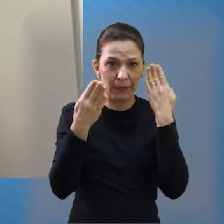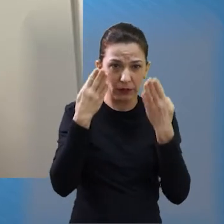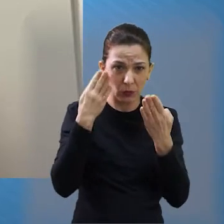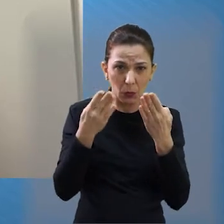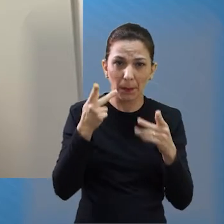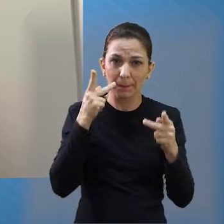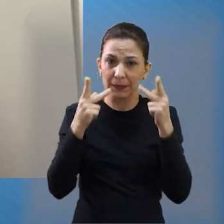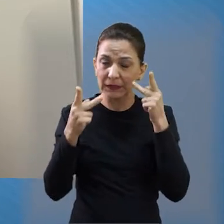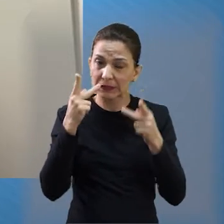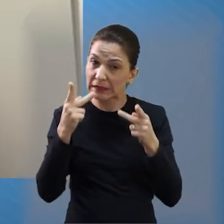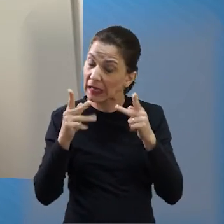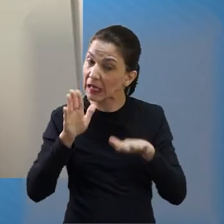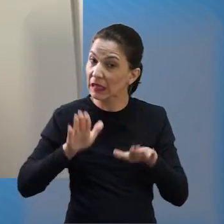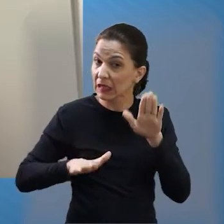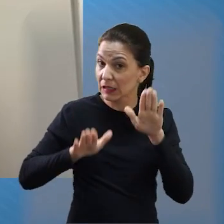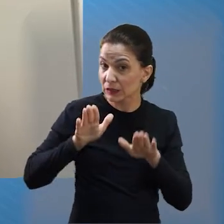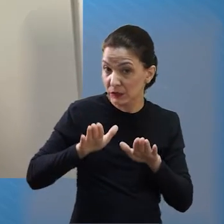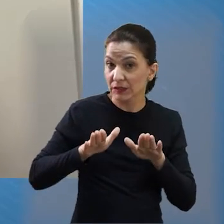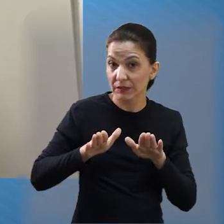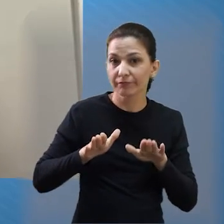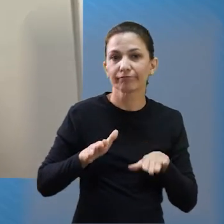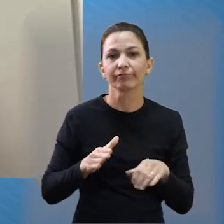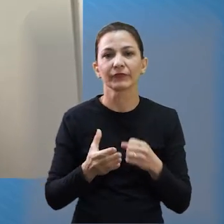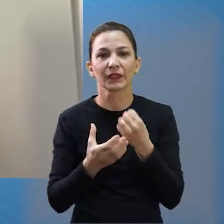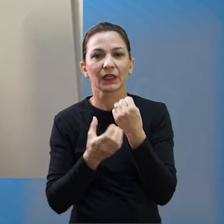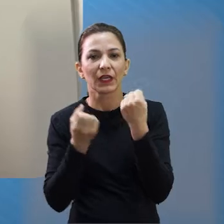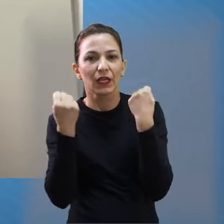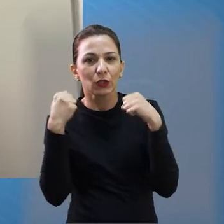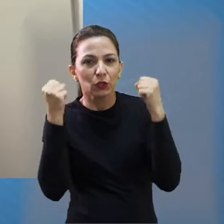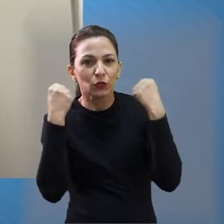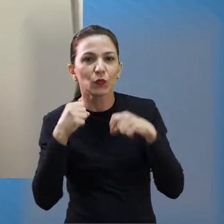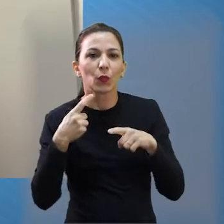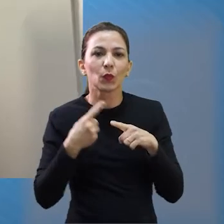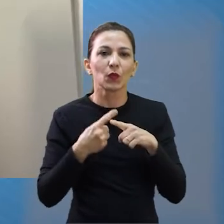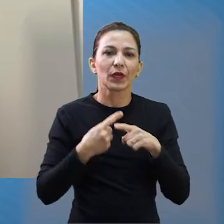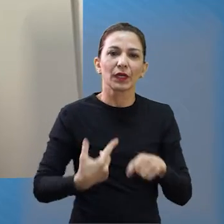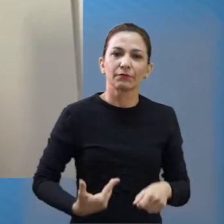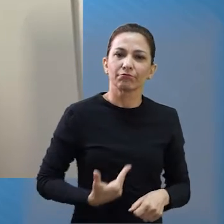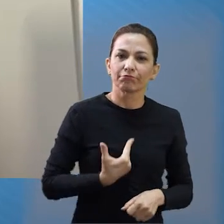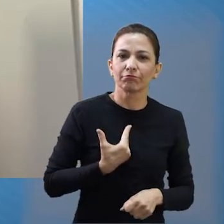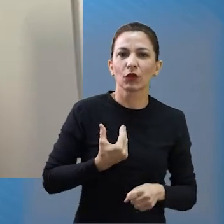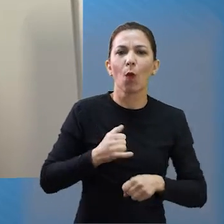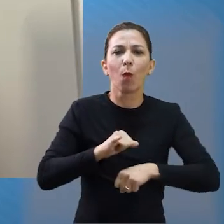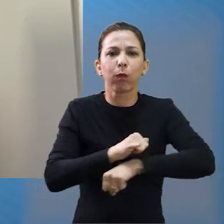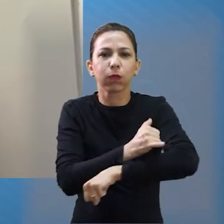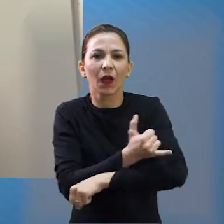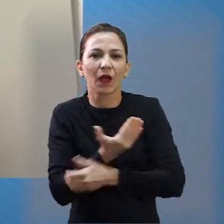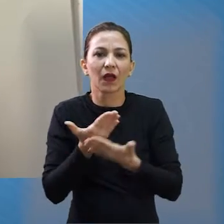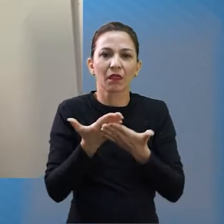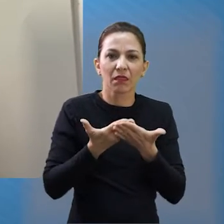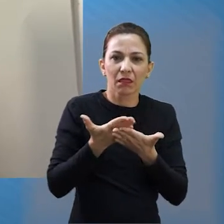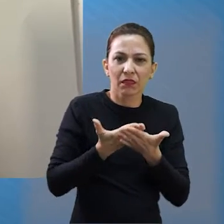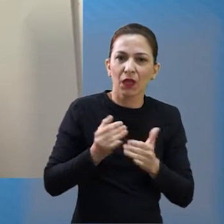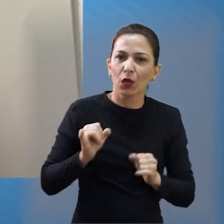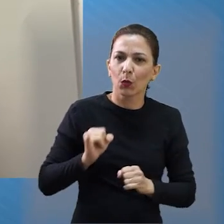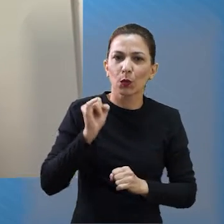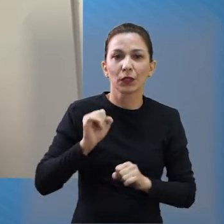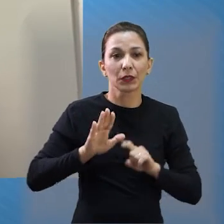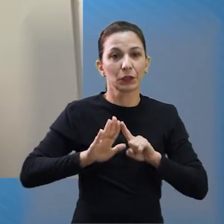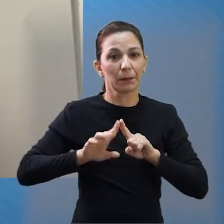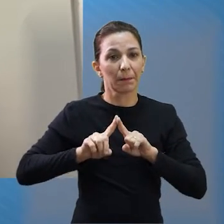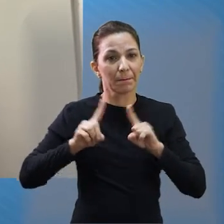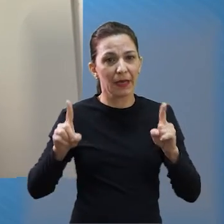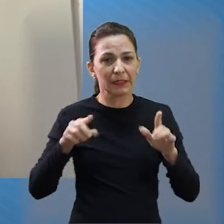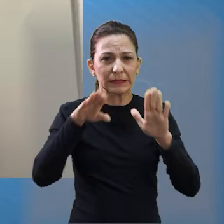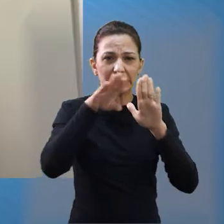endócrino, nutricionista, psicólogo, né? Às vezes até o mesmo psiquiatra, um educador físico, para que esse paciente